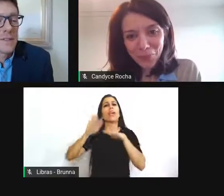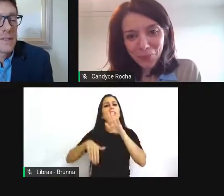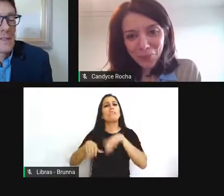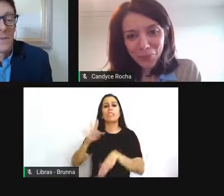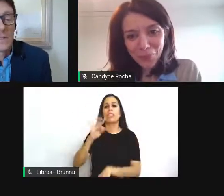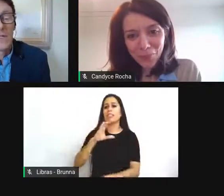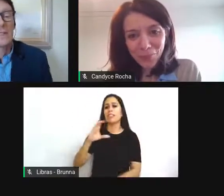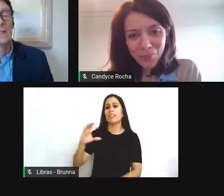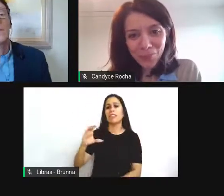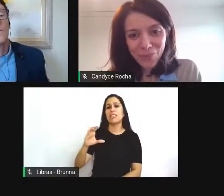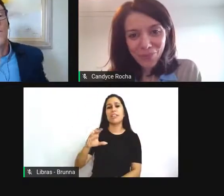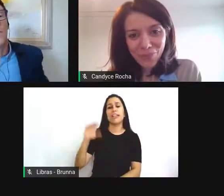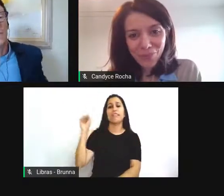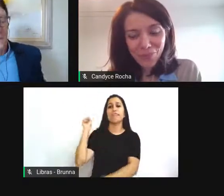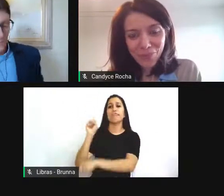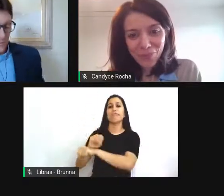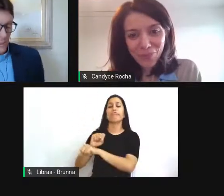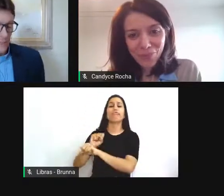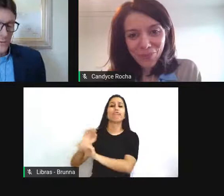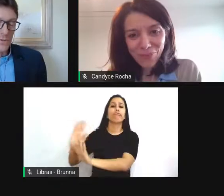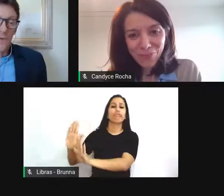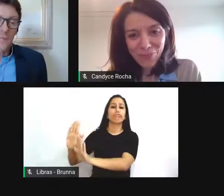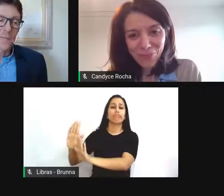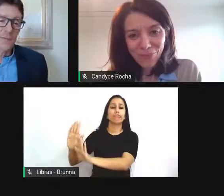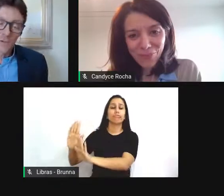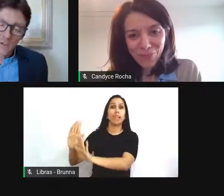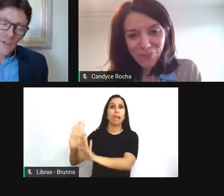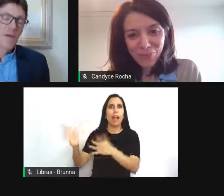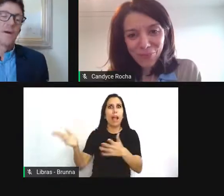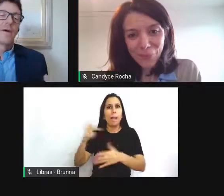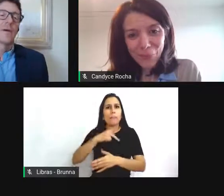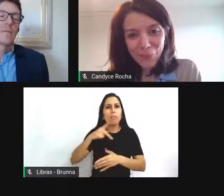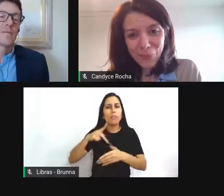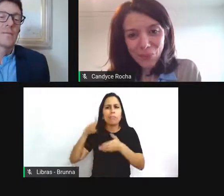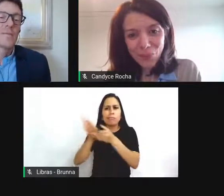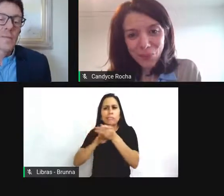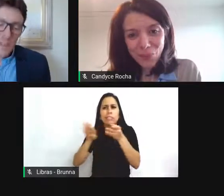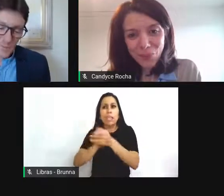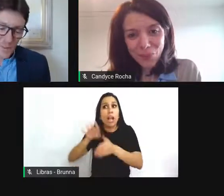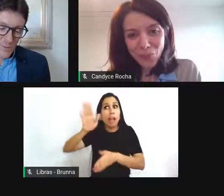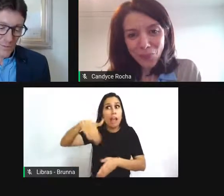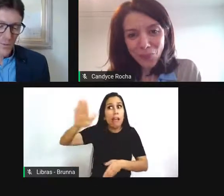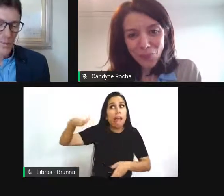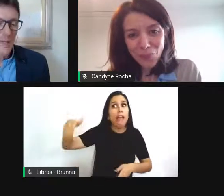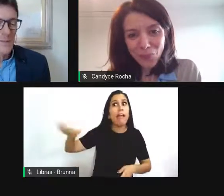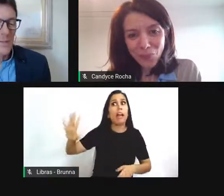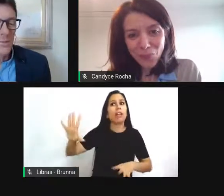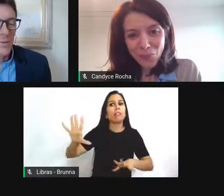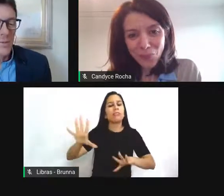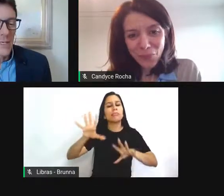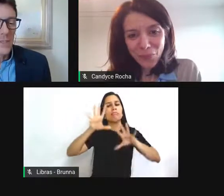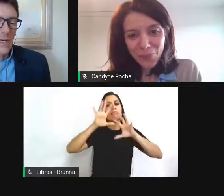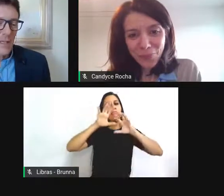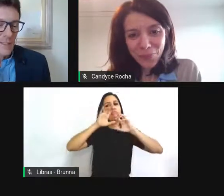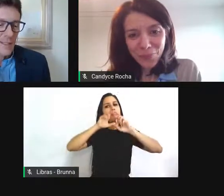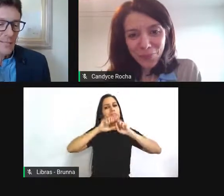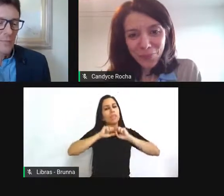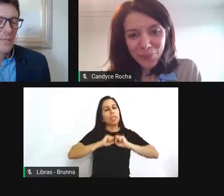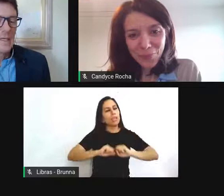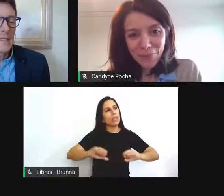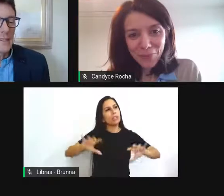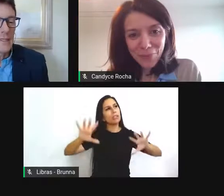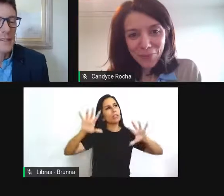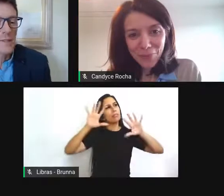digital, esquecido, e ela incentivou ontem todos os alunos, olha, pessoal, respire um pouco mais, pegue um pouco mais de ar